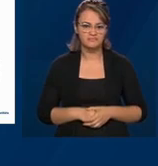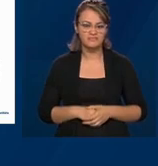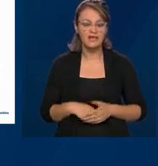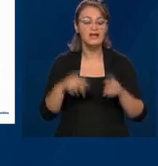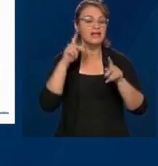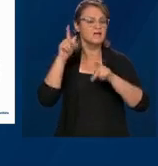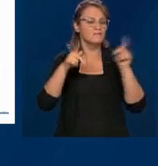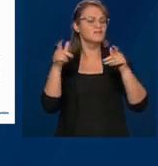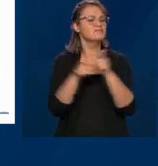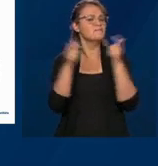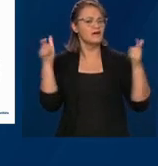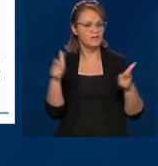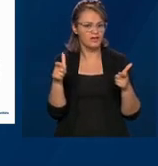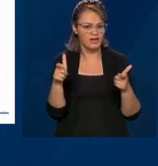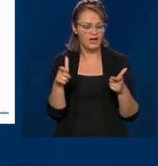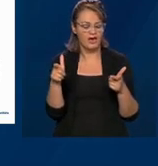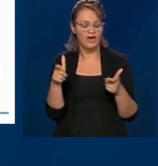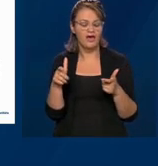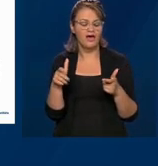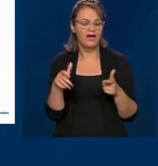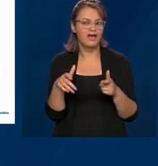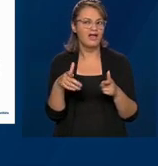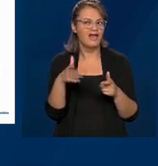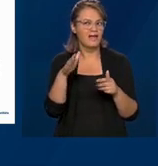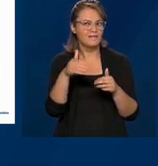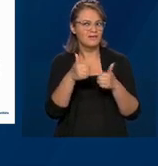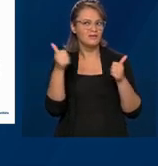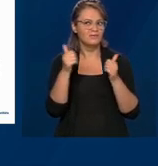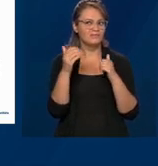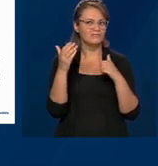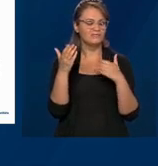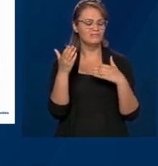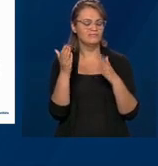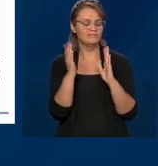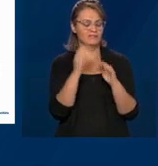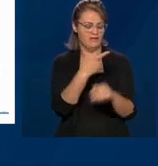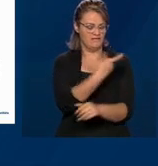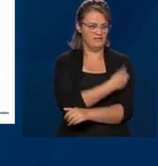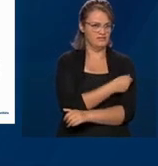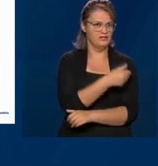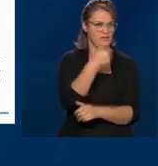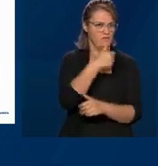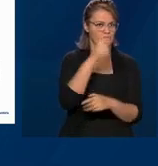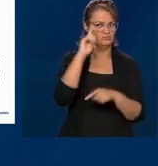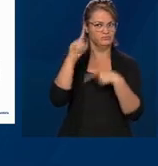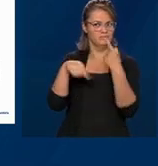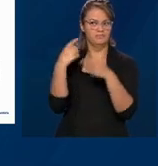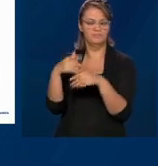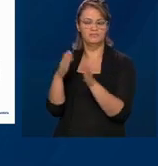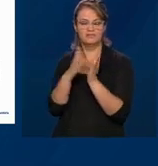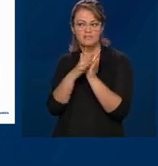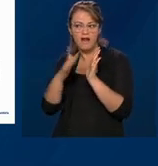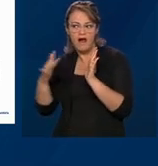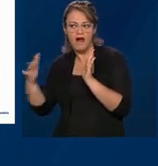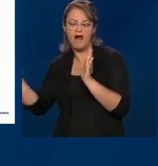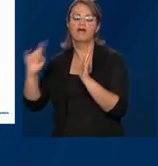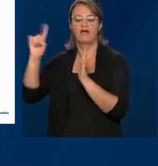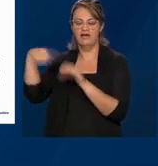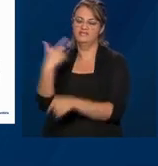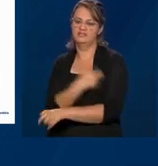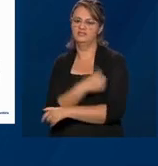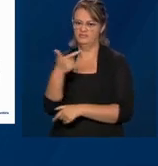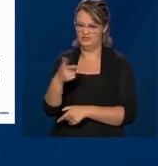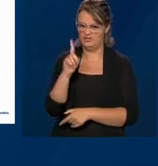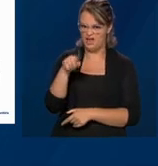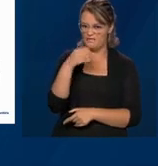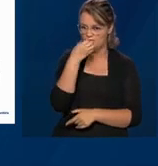ela poderia ser melhor se a gente fizesse um intervalo maior de doses? Essa é uma resposta que a gente ainda não tem com os dados